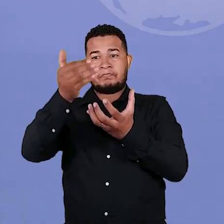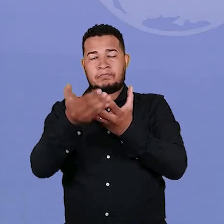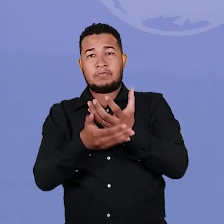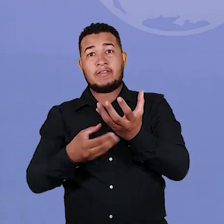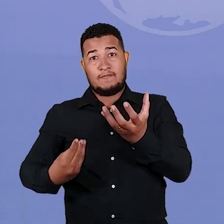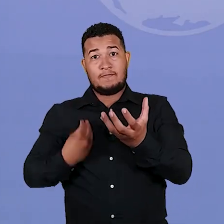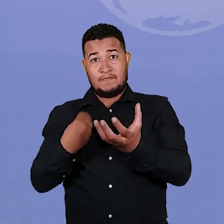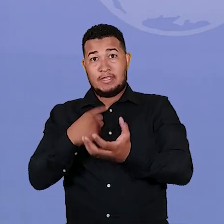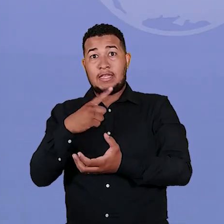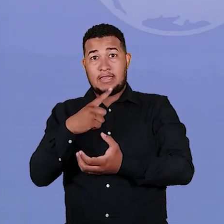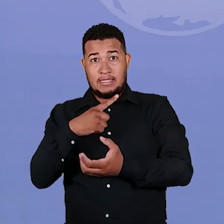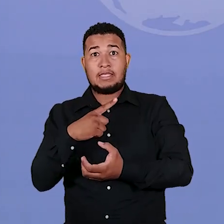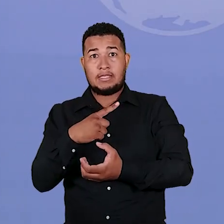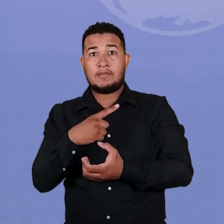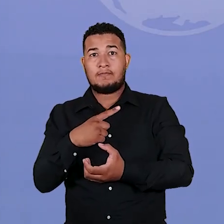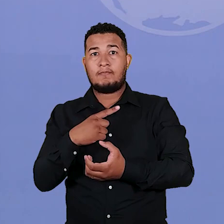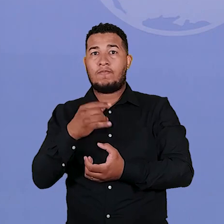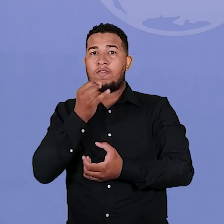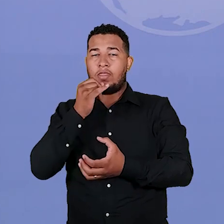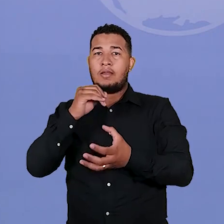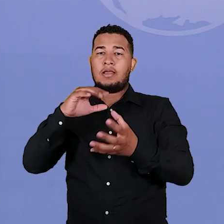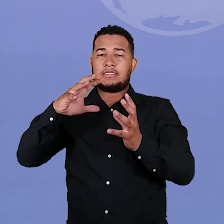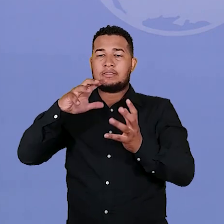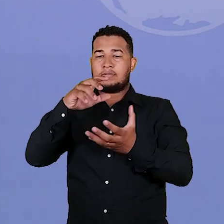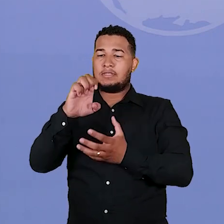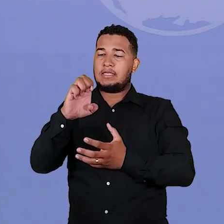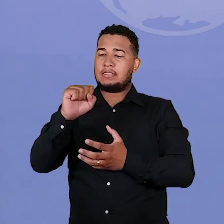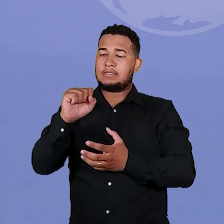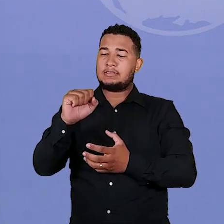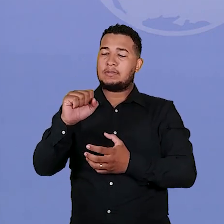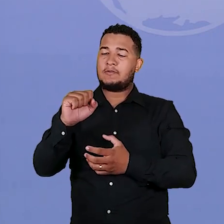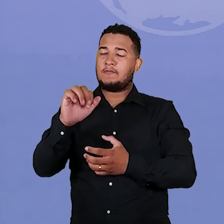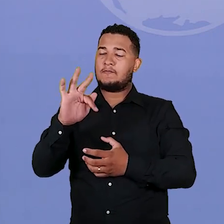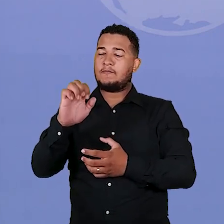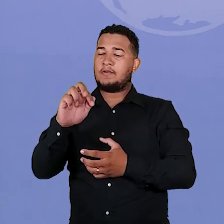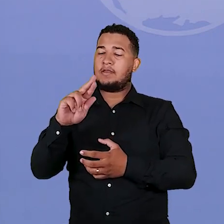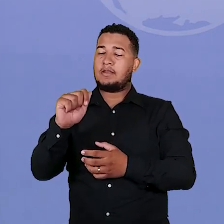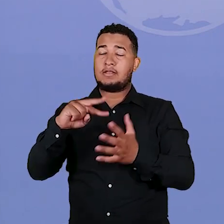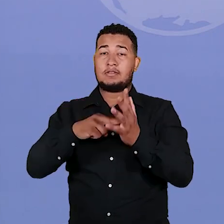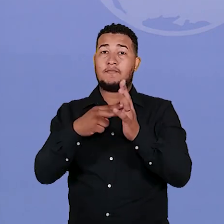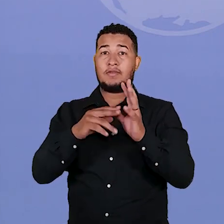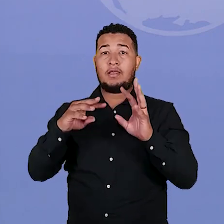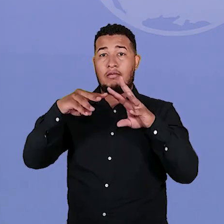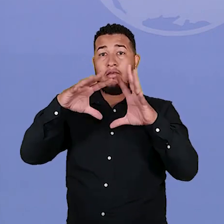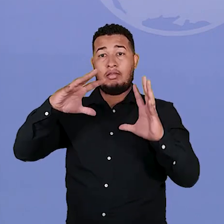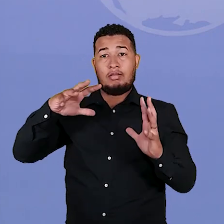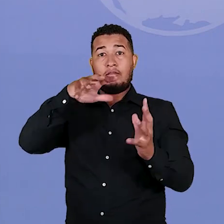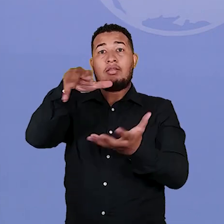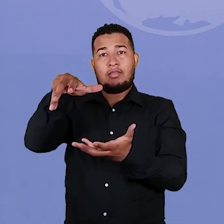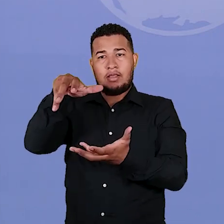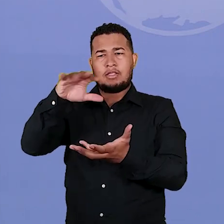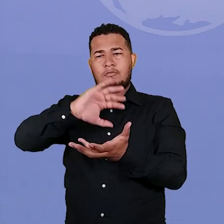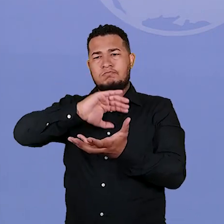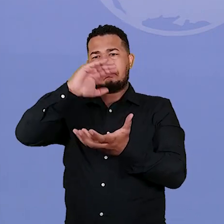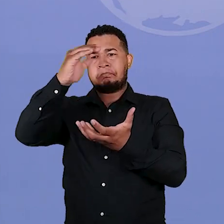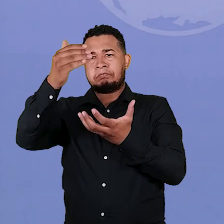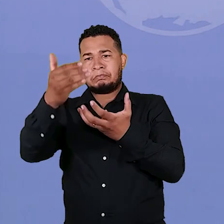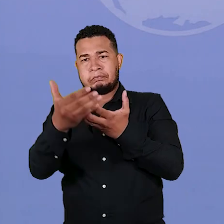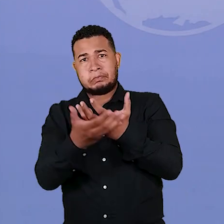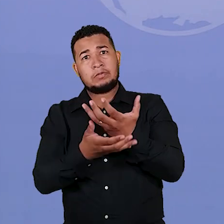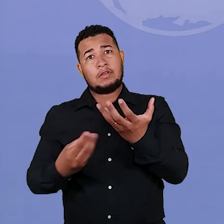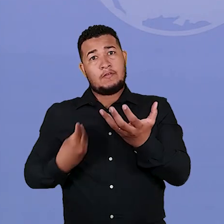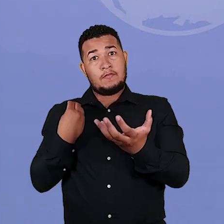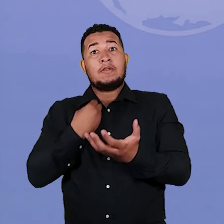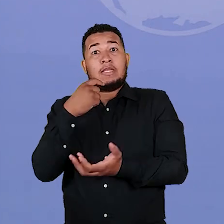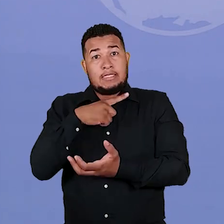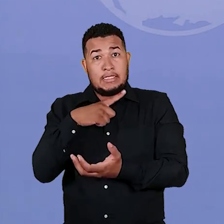tem vida, vida, esfera, né, esfera da Terra. Então, é toda aquela superfície ali do planeta